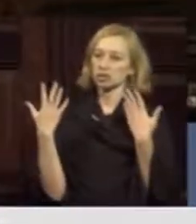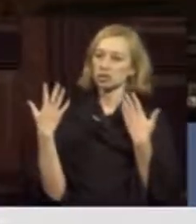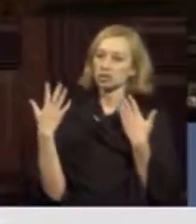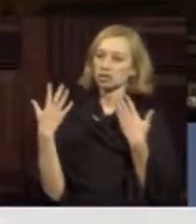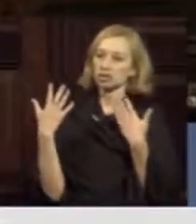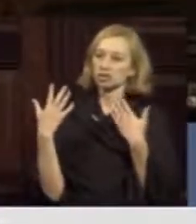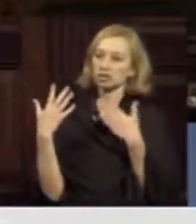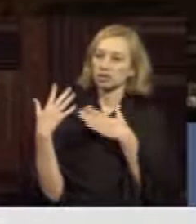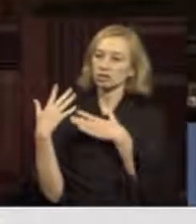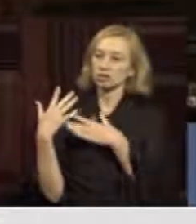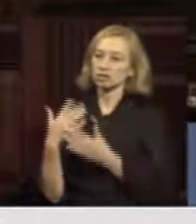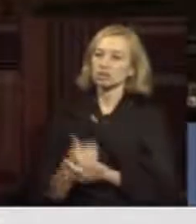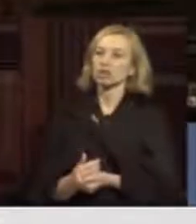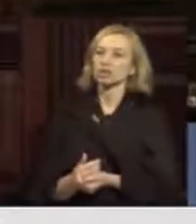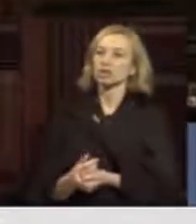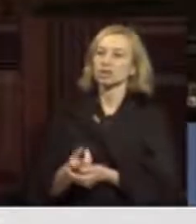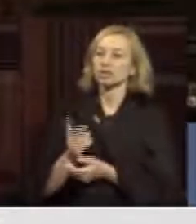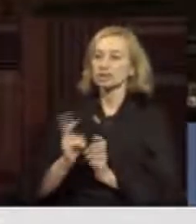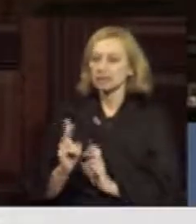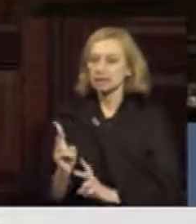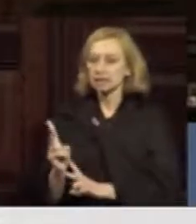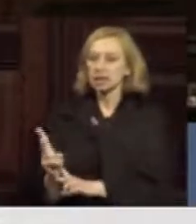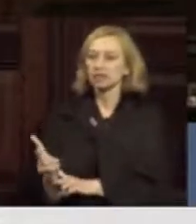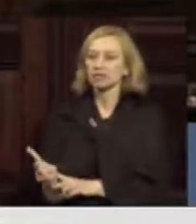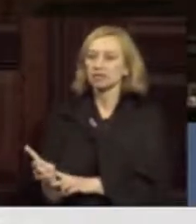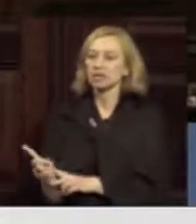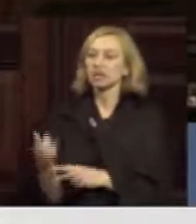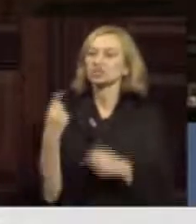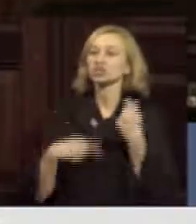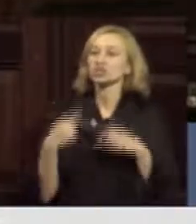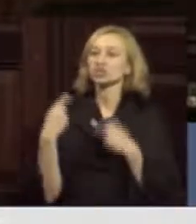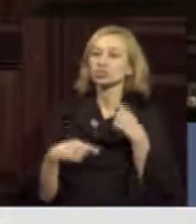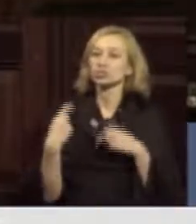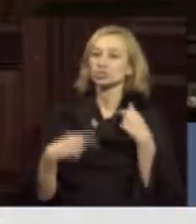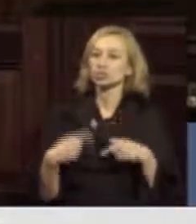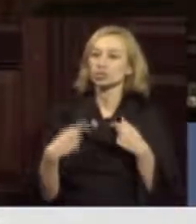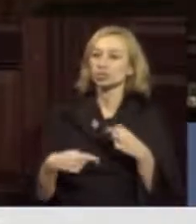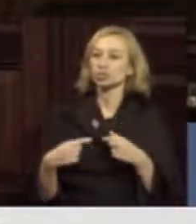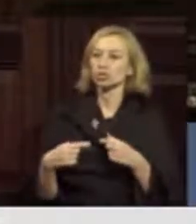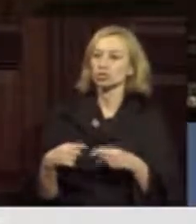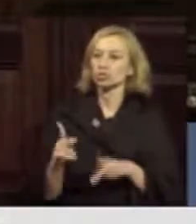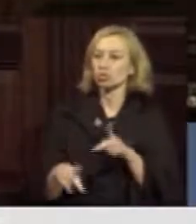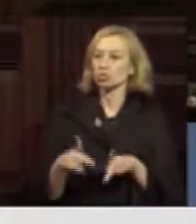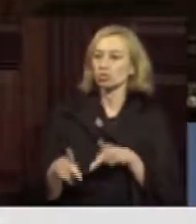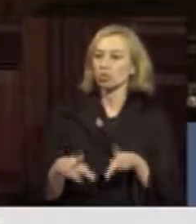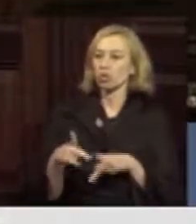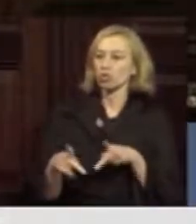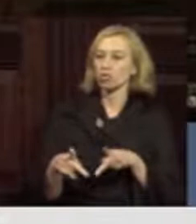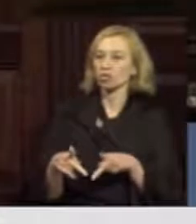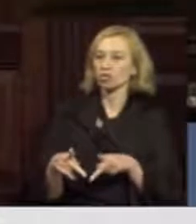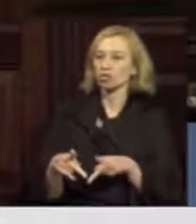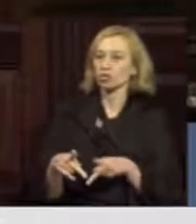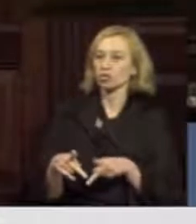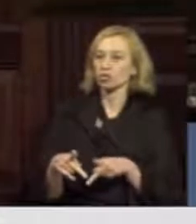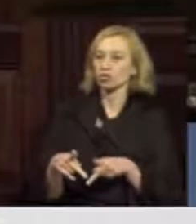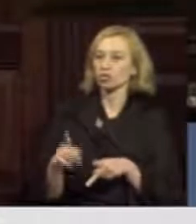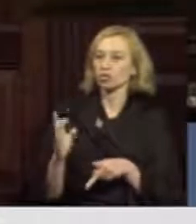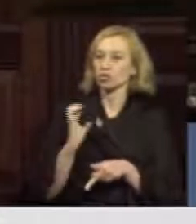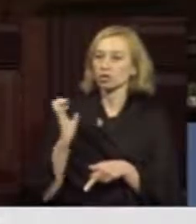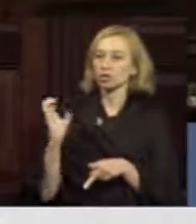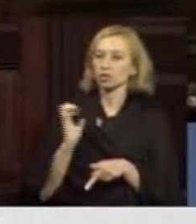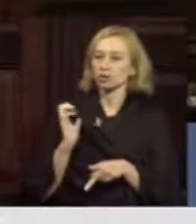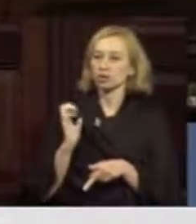muito sempre fizeram discurso para a burguesia brasileira, e diga-se de passagem, burguesia brasileira que nunca teve